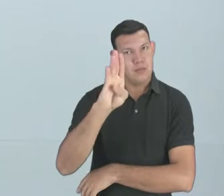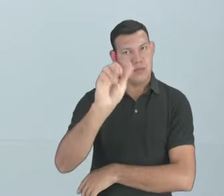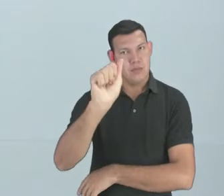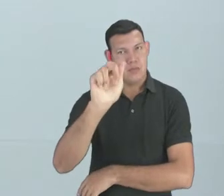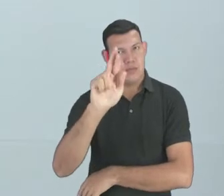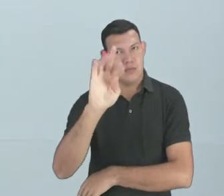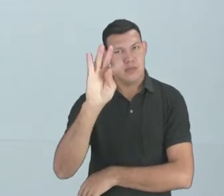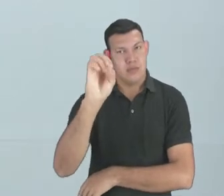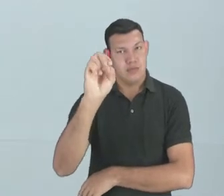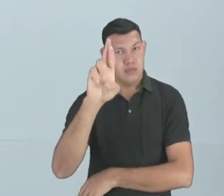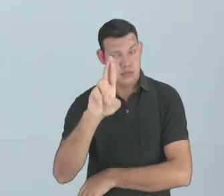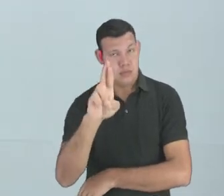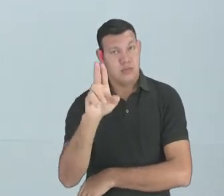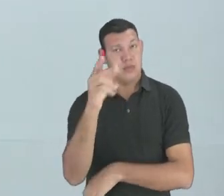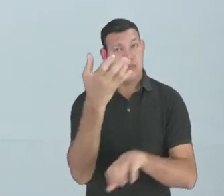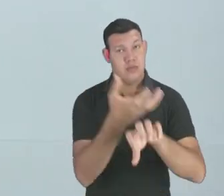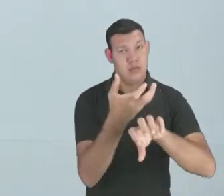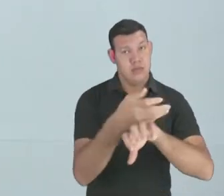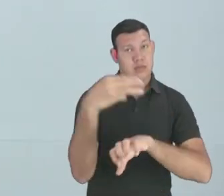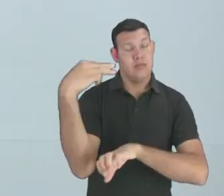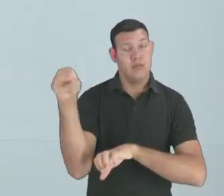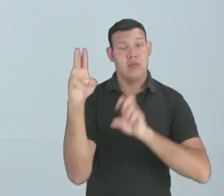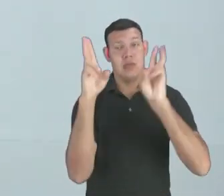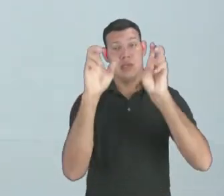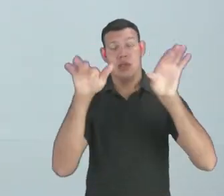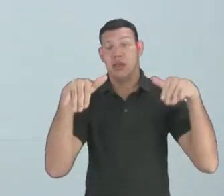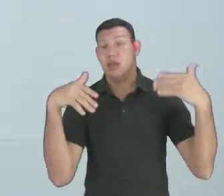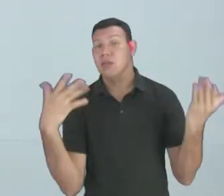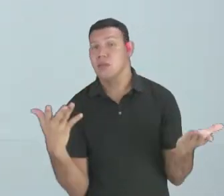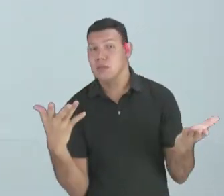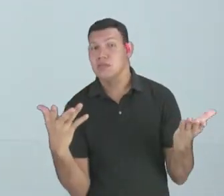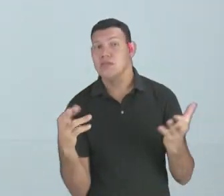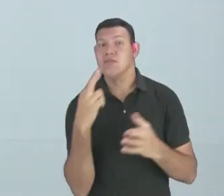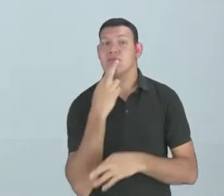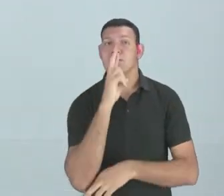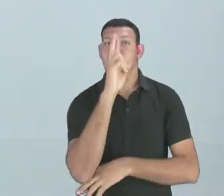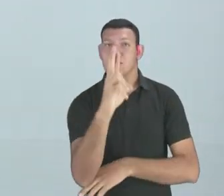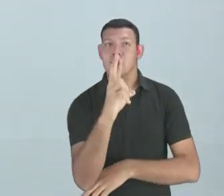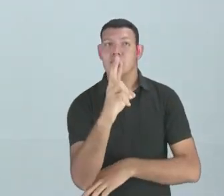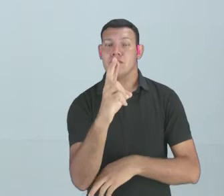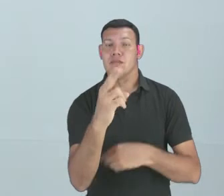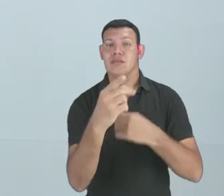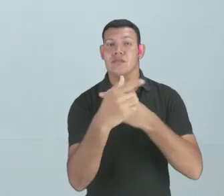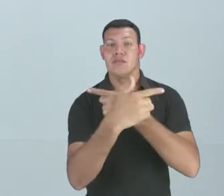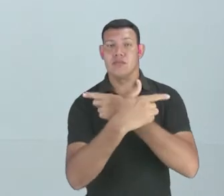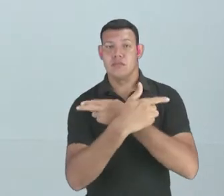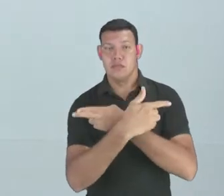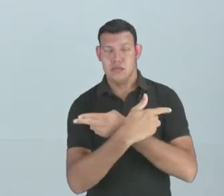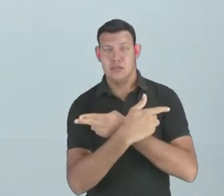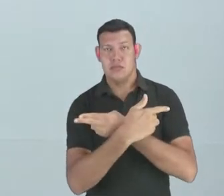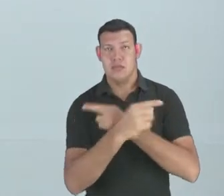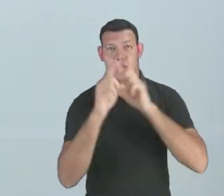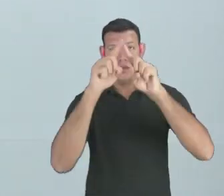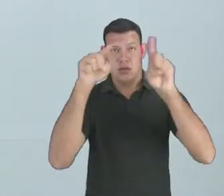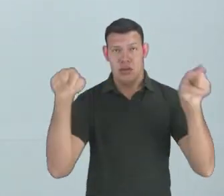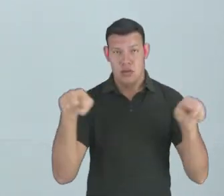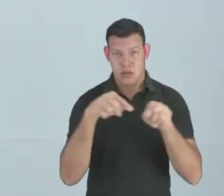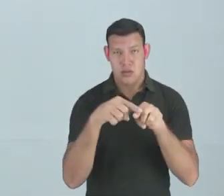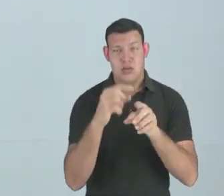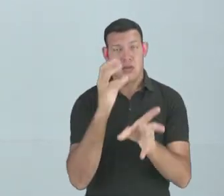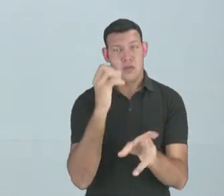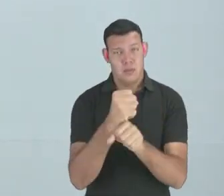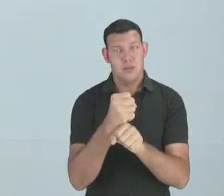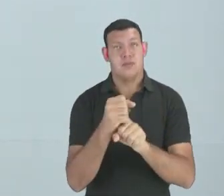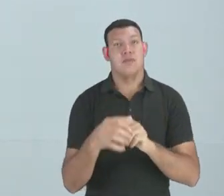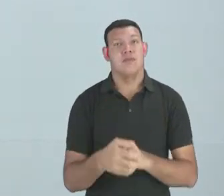de matemática, e o tema da nossa aula de hoje é resolução de inequações trigonométricas. Então, a gente